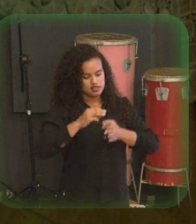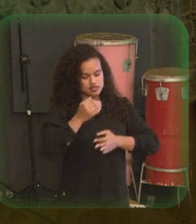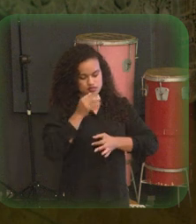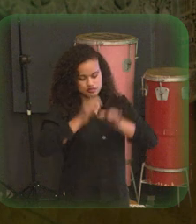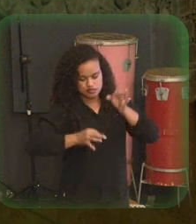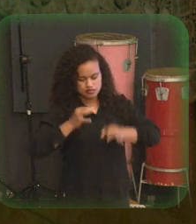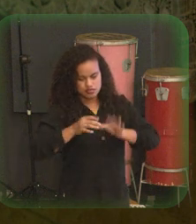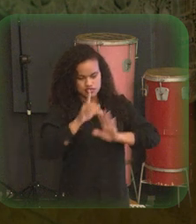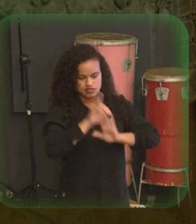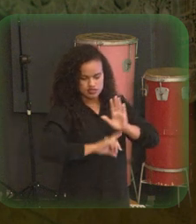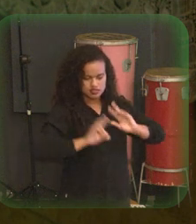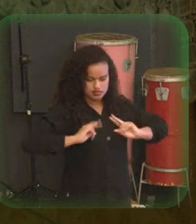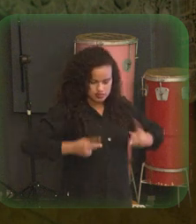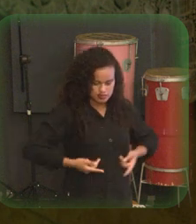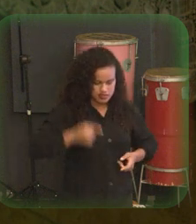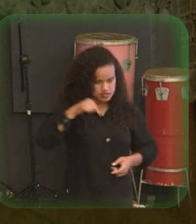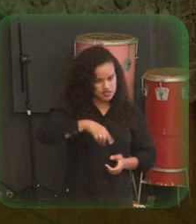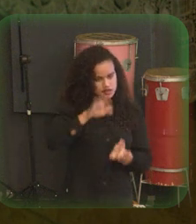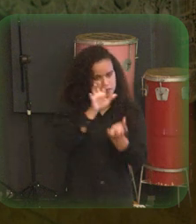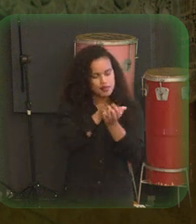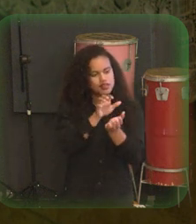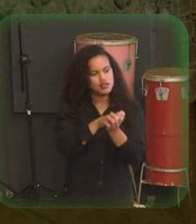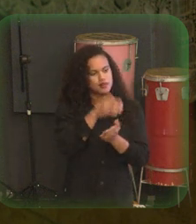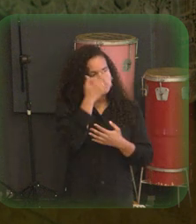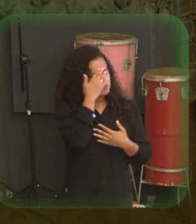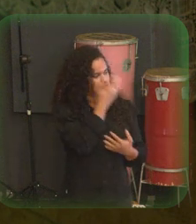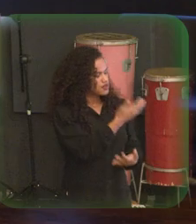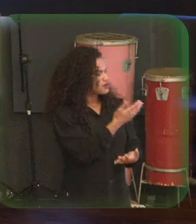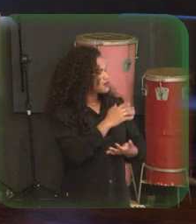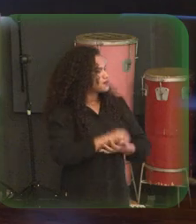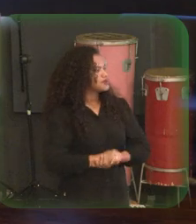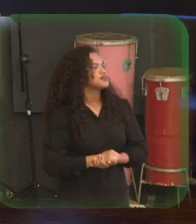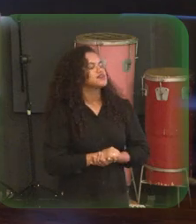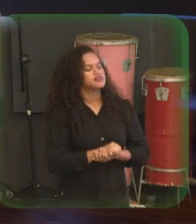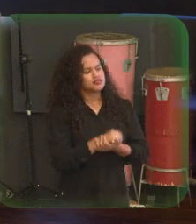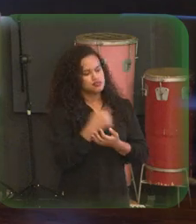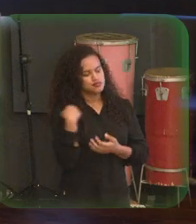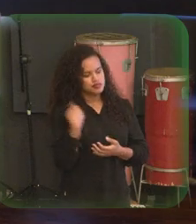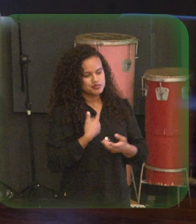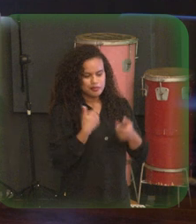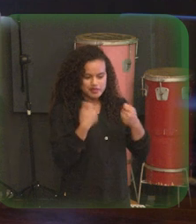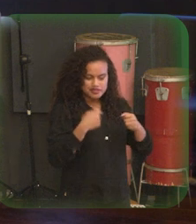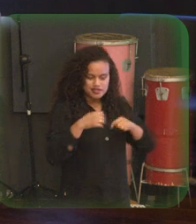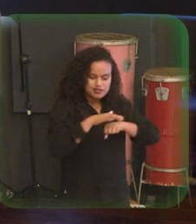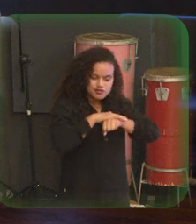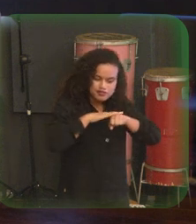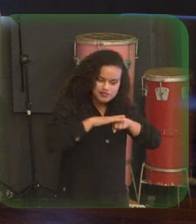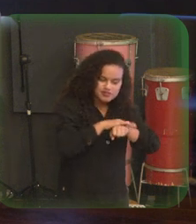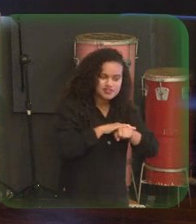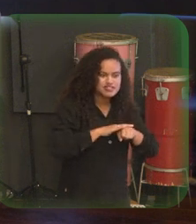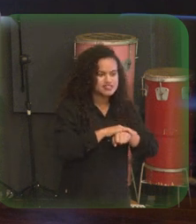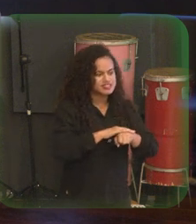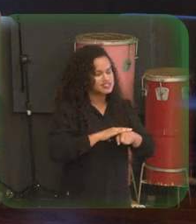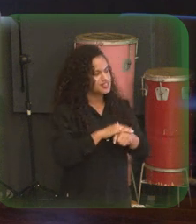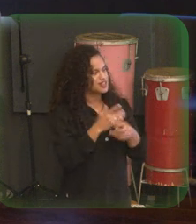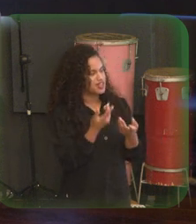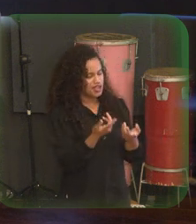homóloga no Estado de Pernambuco. Certamente teremos muitas coisas a conversar, muitas parcerias a